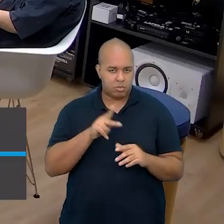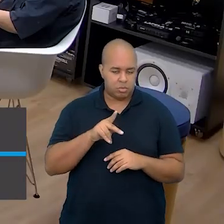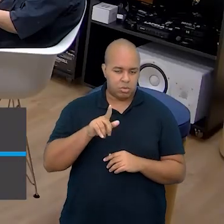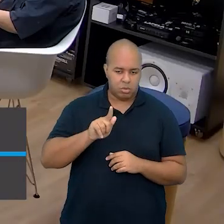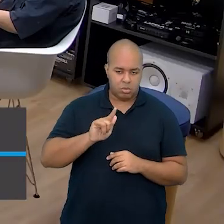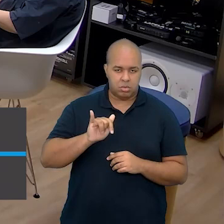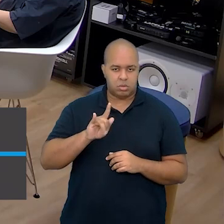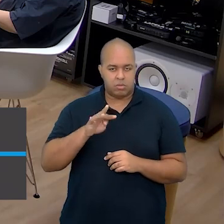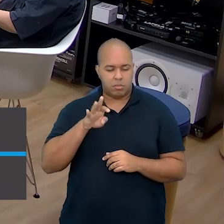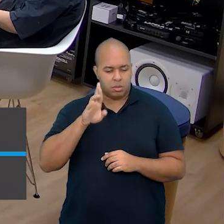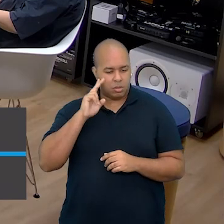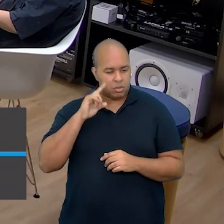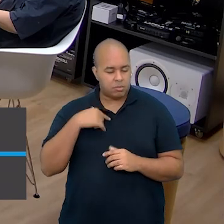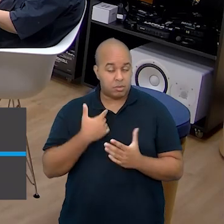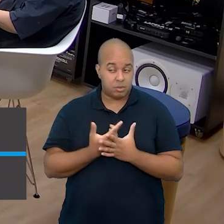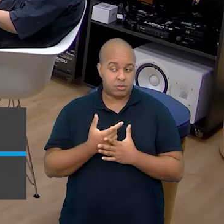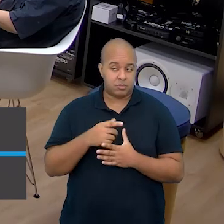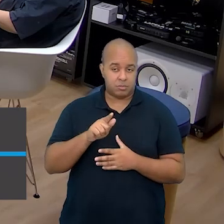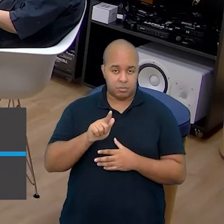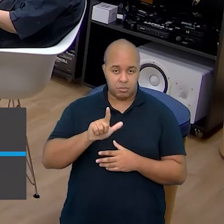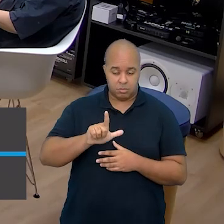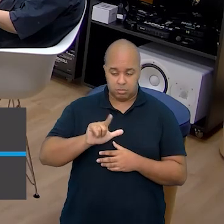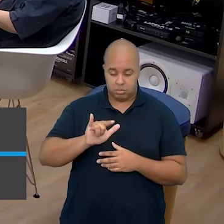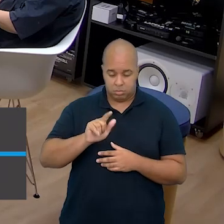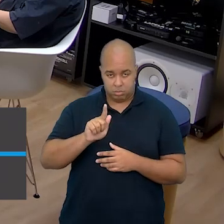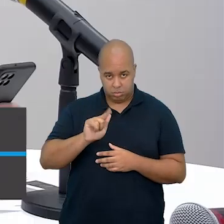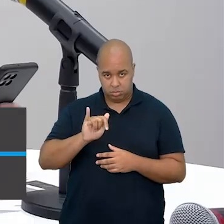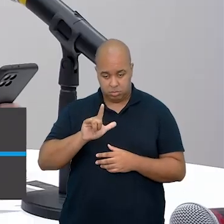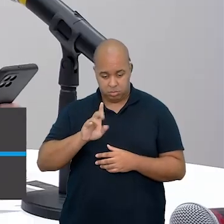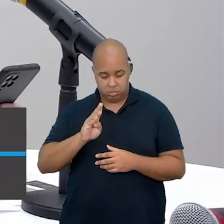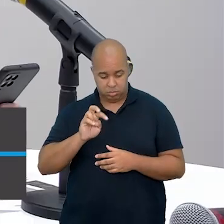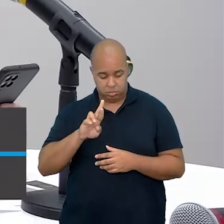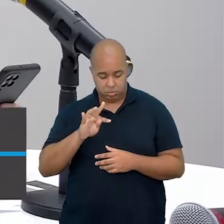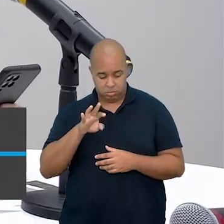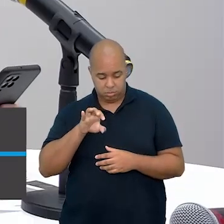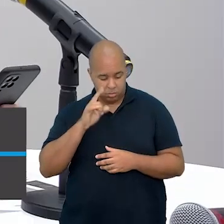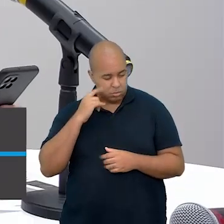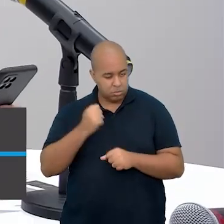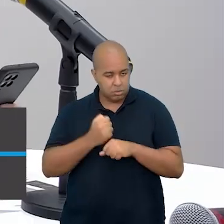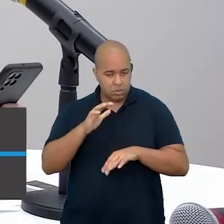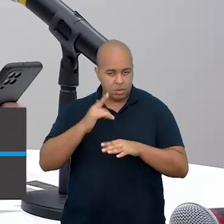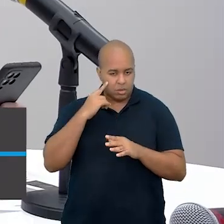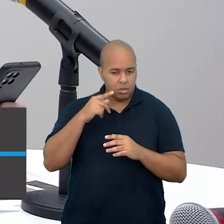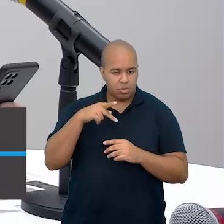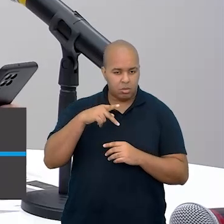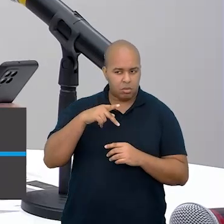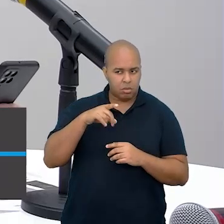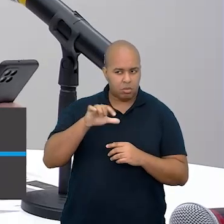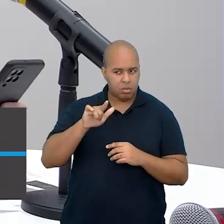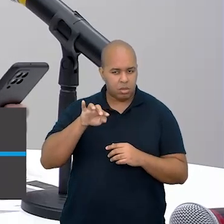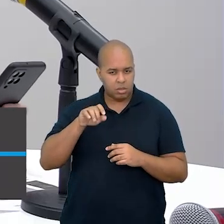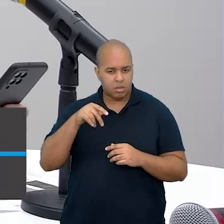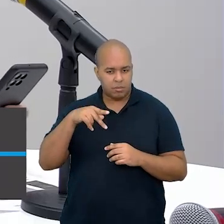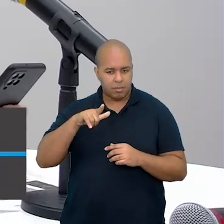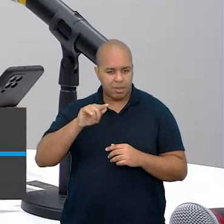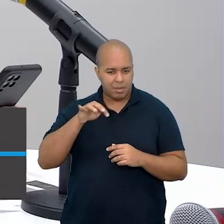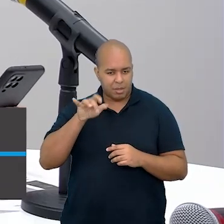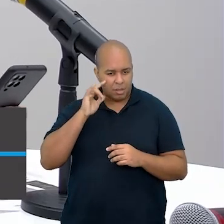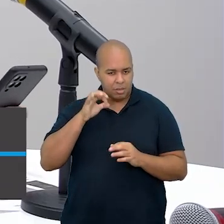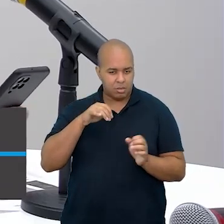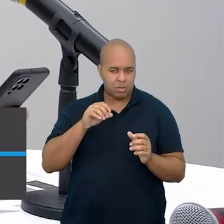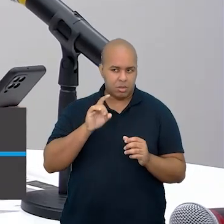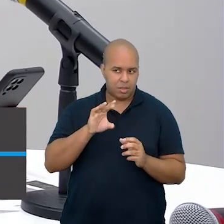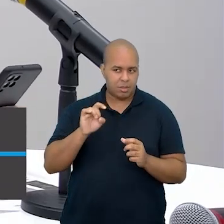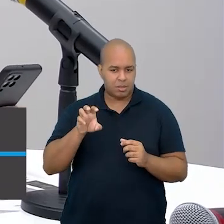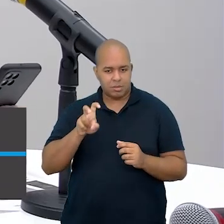Gilberto, né? Uma rotação por estações envolvendo a construção, por exemplo, dos poliedros de Platão, né? Cada